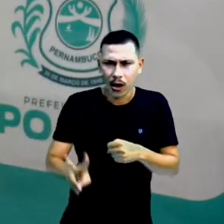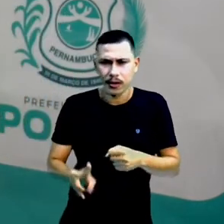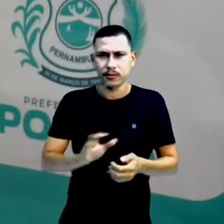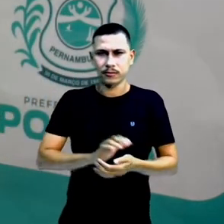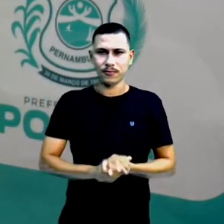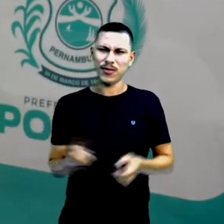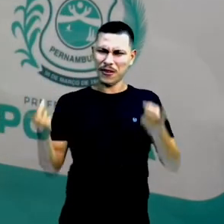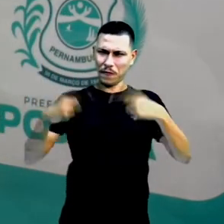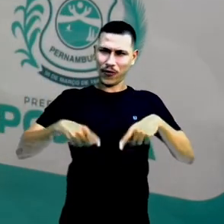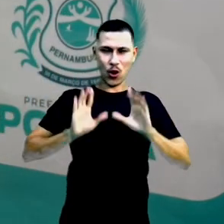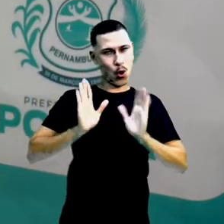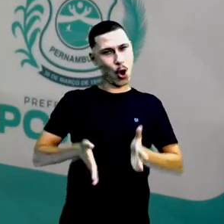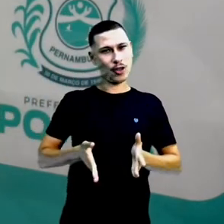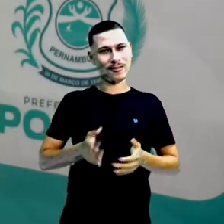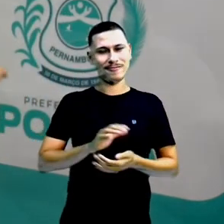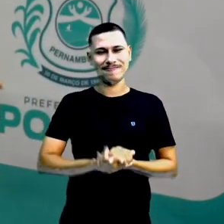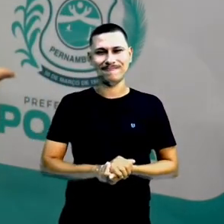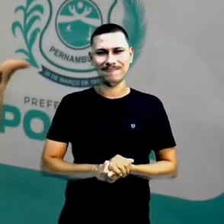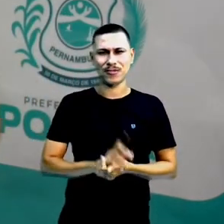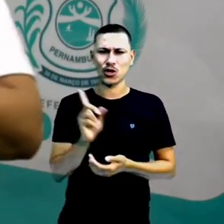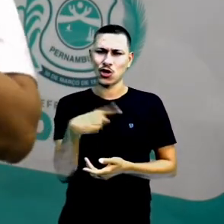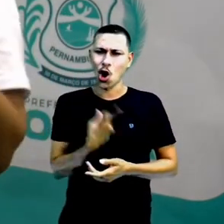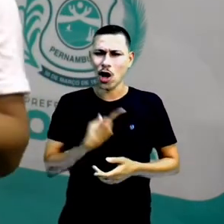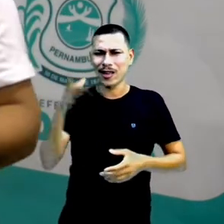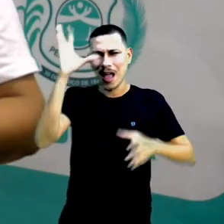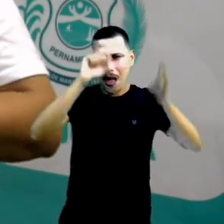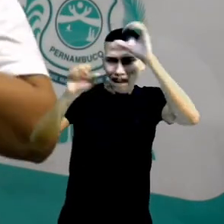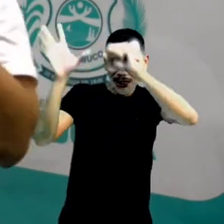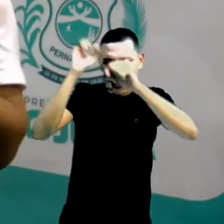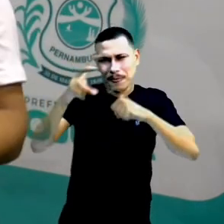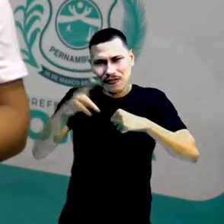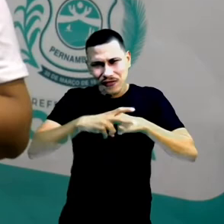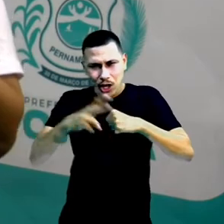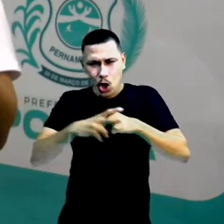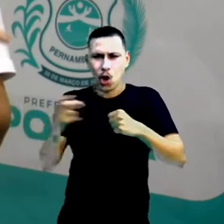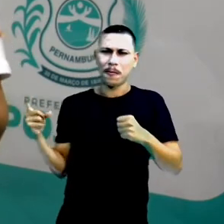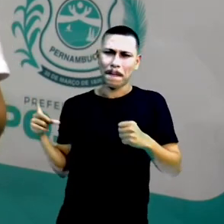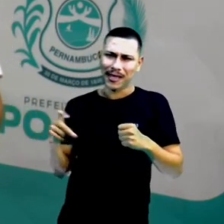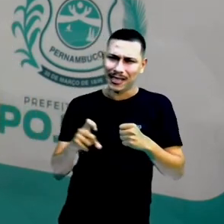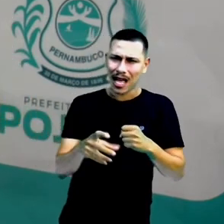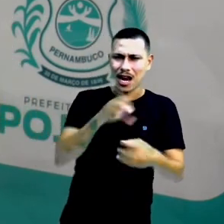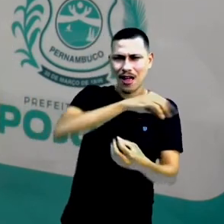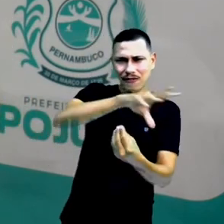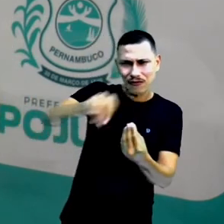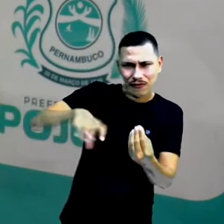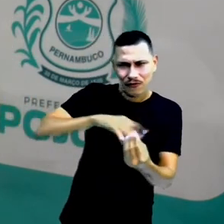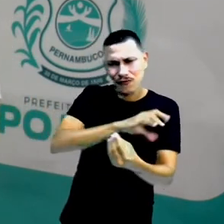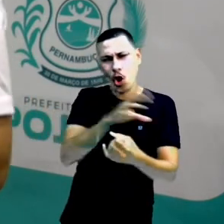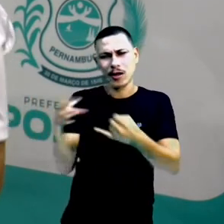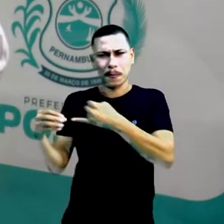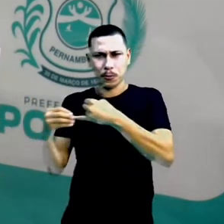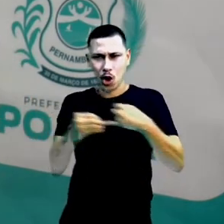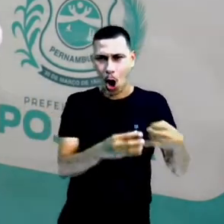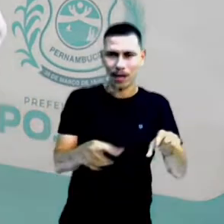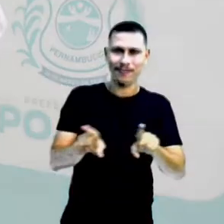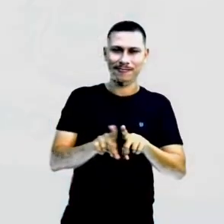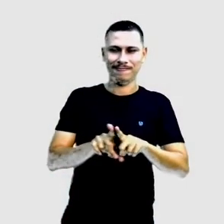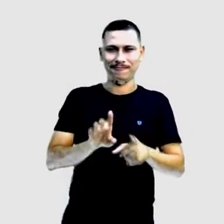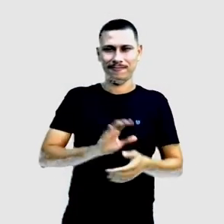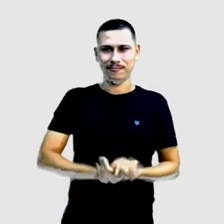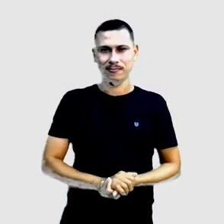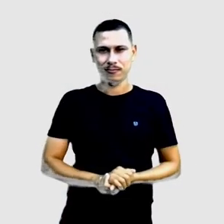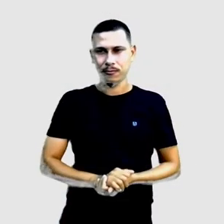é o desafio de hoje visualizando o que estudamos sobre vírus bactérias cubos e sobre prontuários